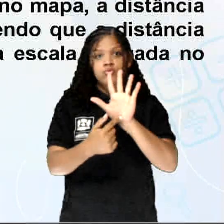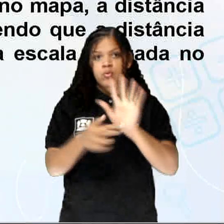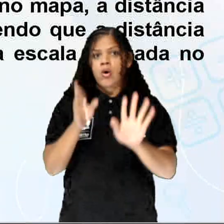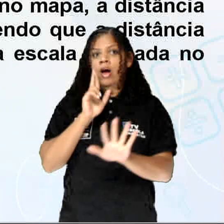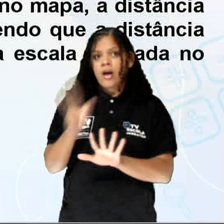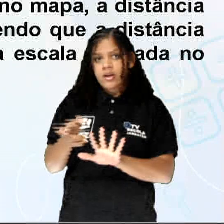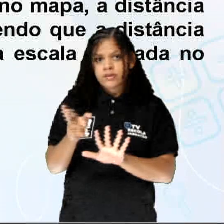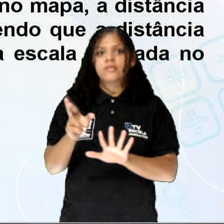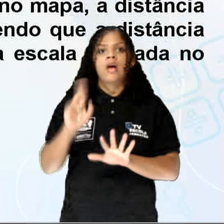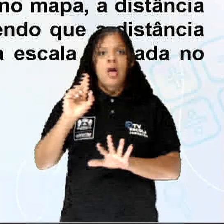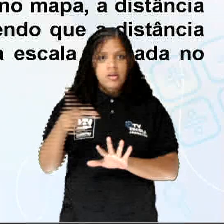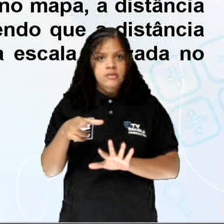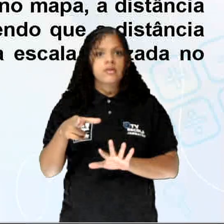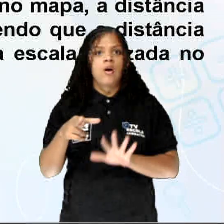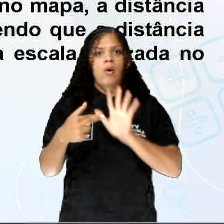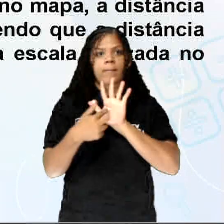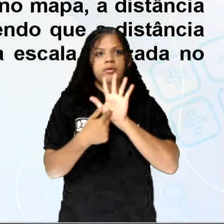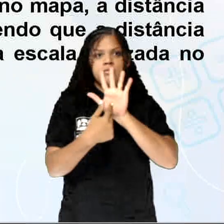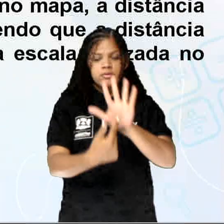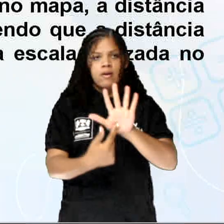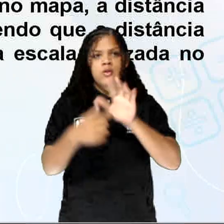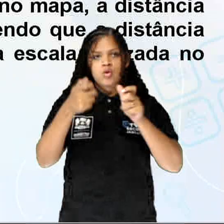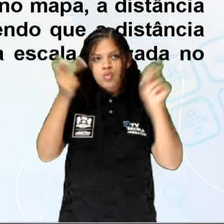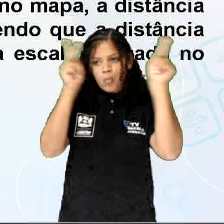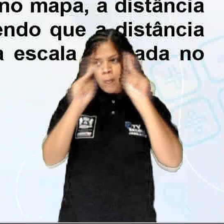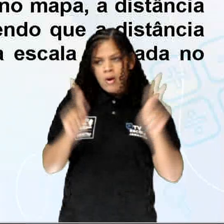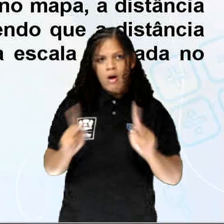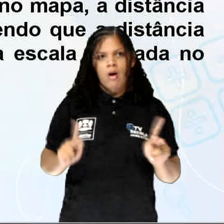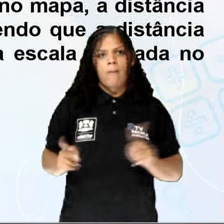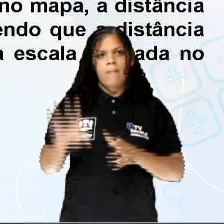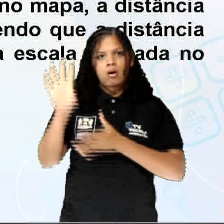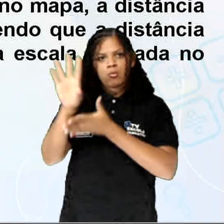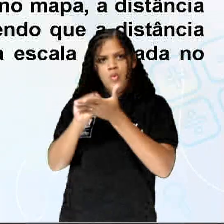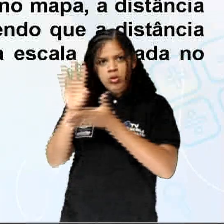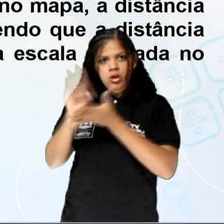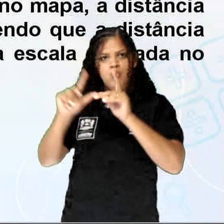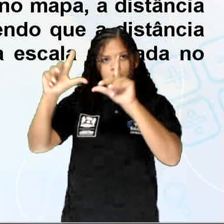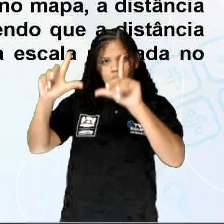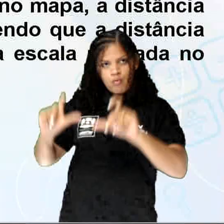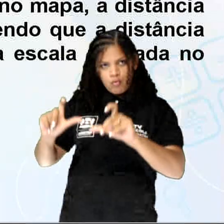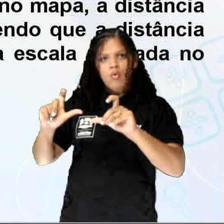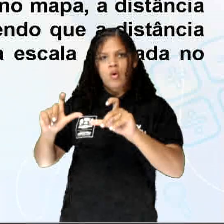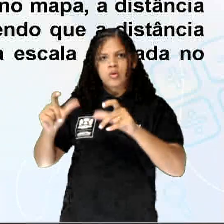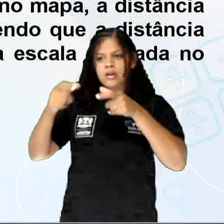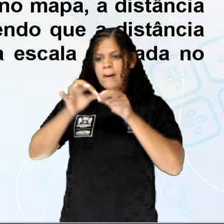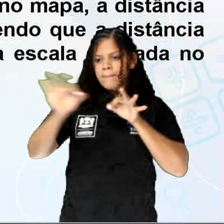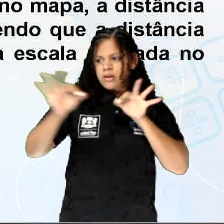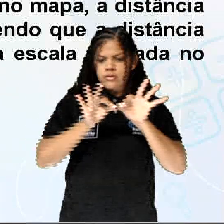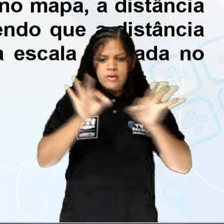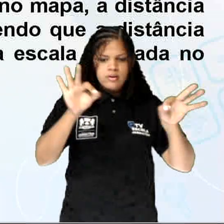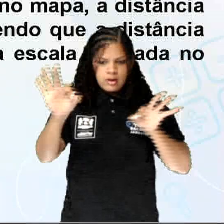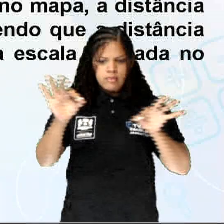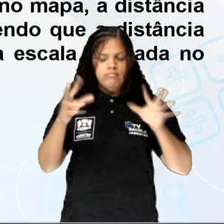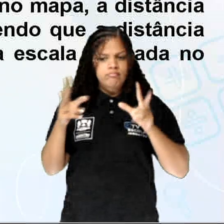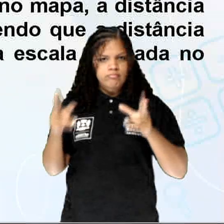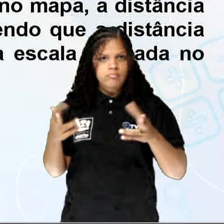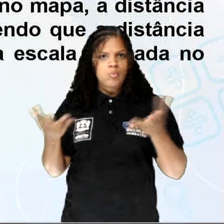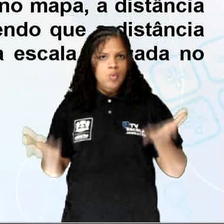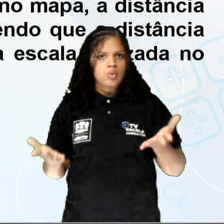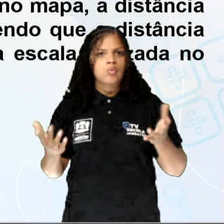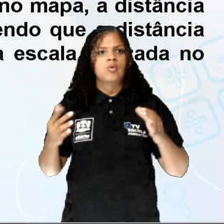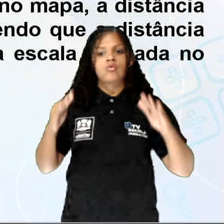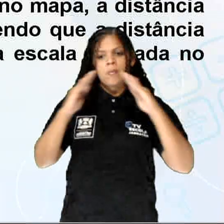transformar 1.680 milímetros para metro, é só eu dividir por 1.000, andar 3 casas com a vírgula. E aí eu vou chegar